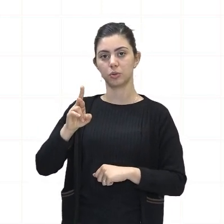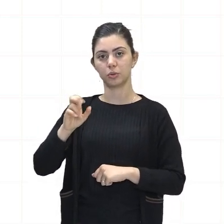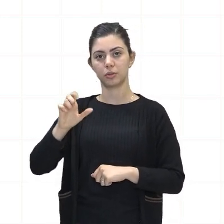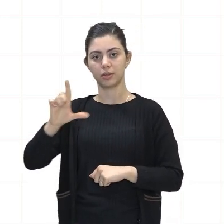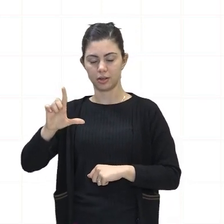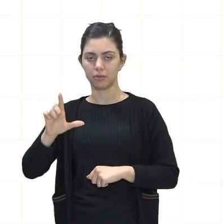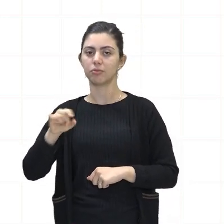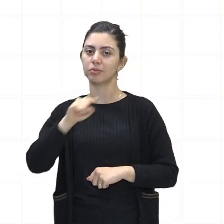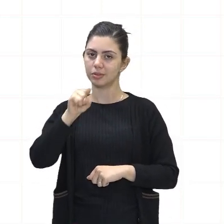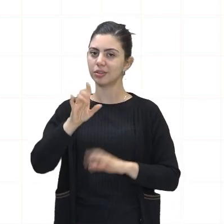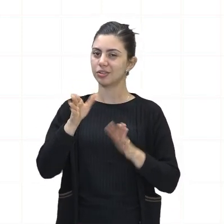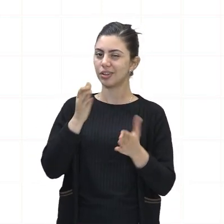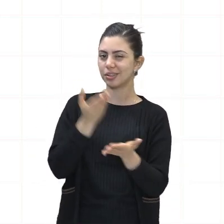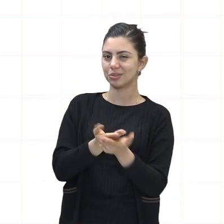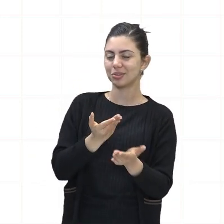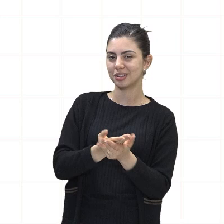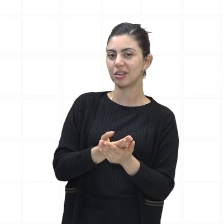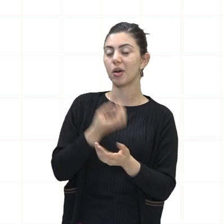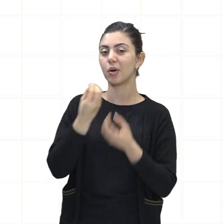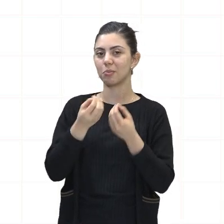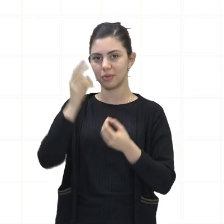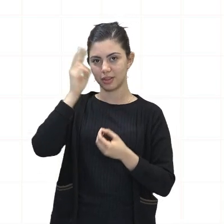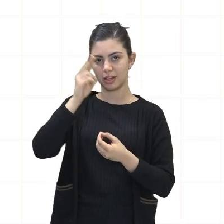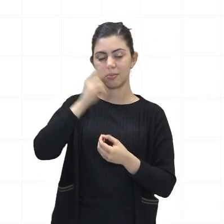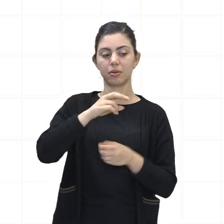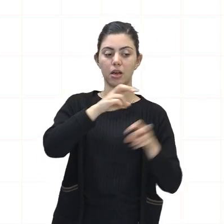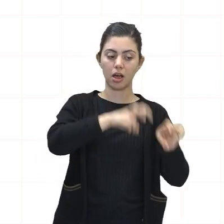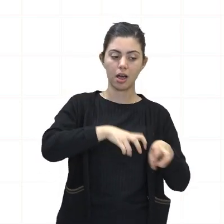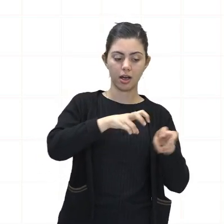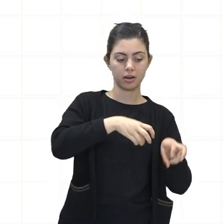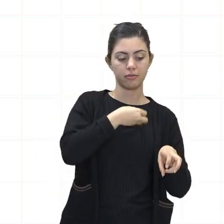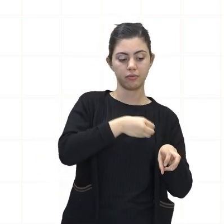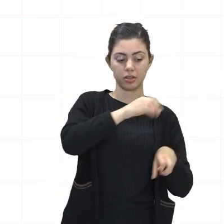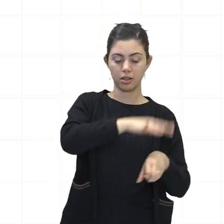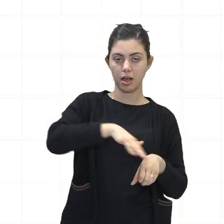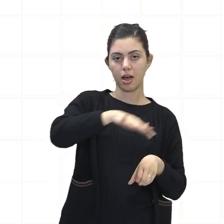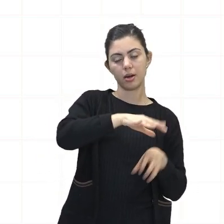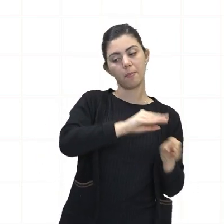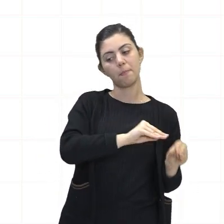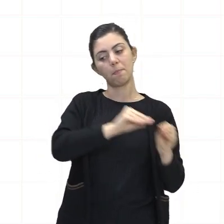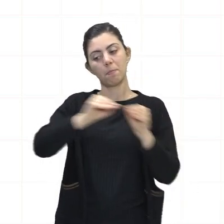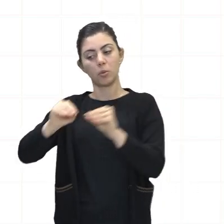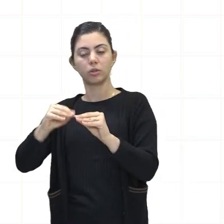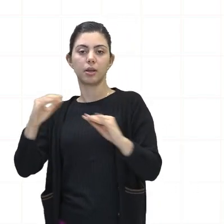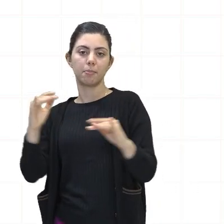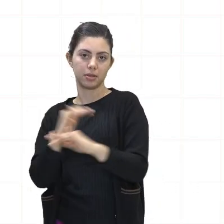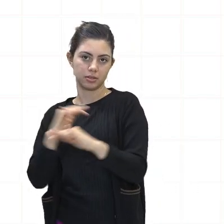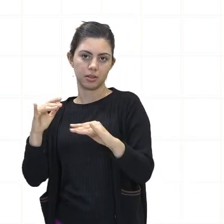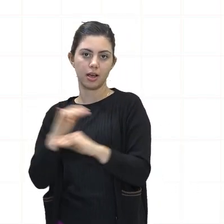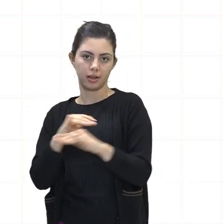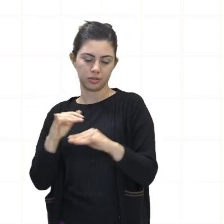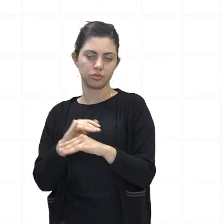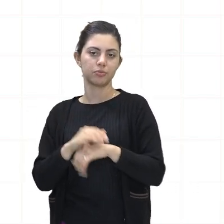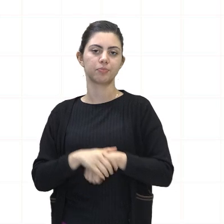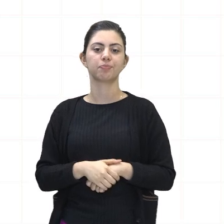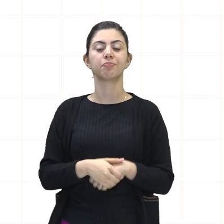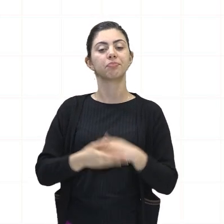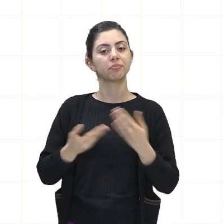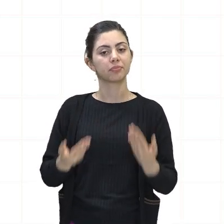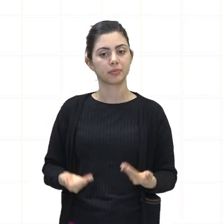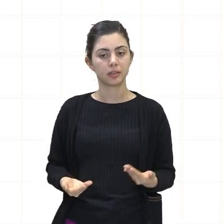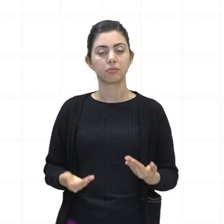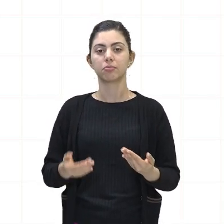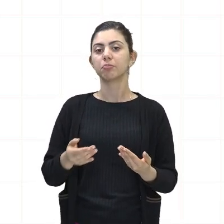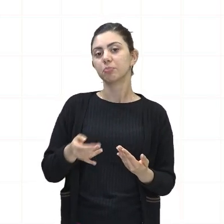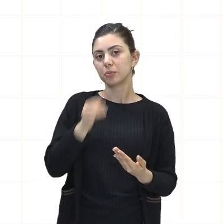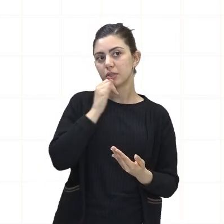né? Que é quando as pessoas saem de áreas de campo e vão morar em áreas de cidade. Vale também, tanto pessoas